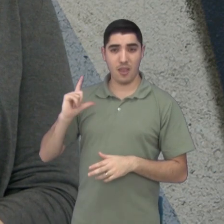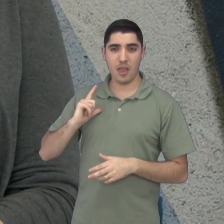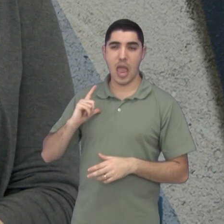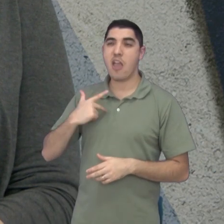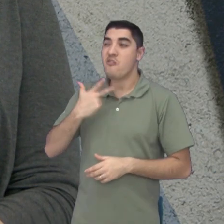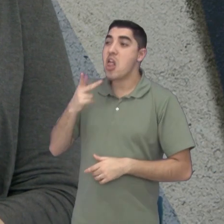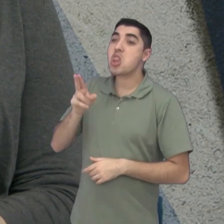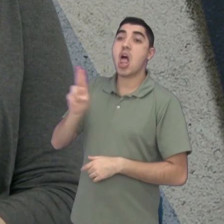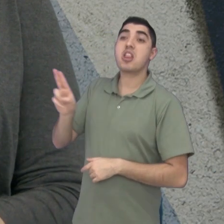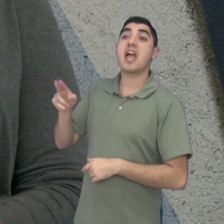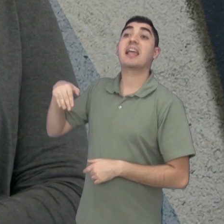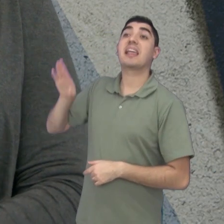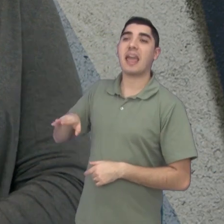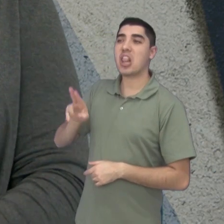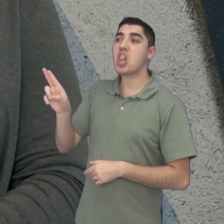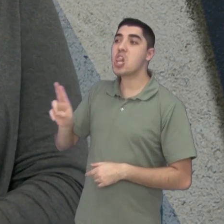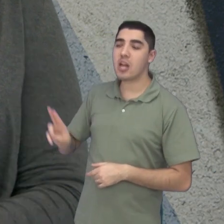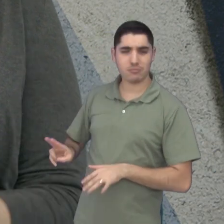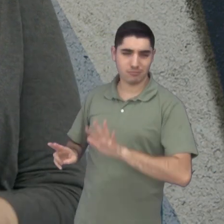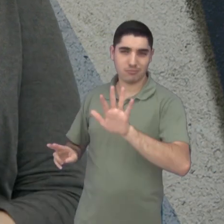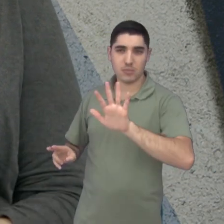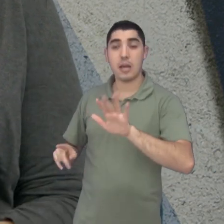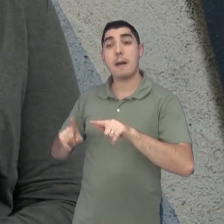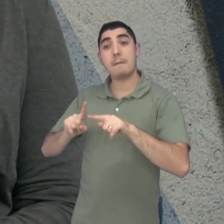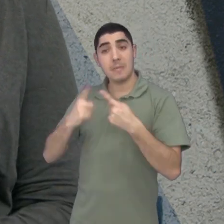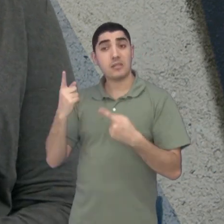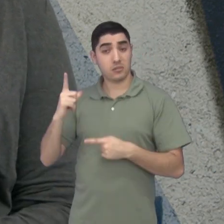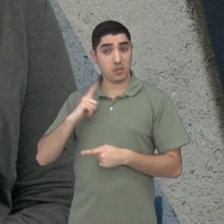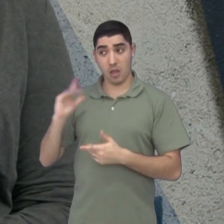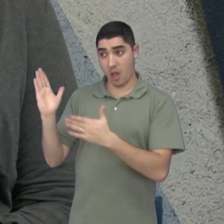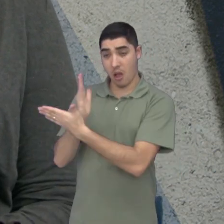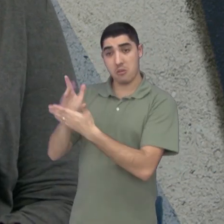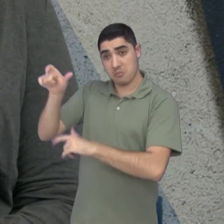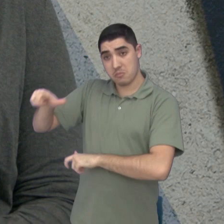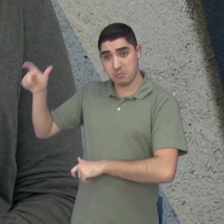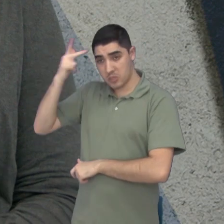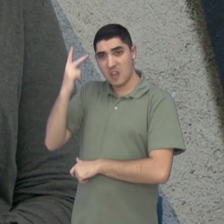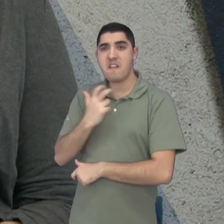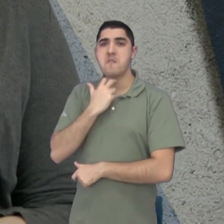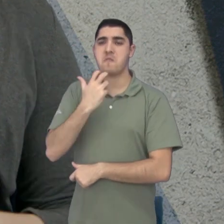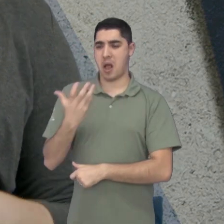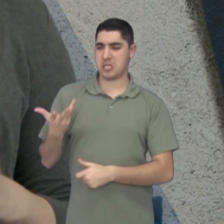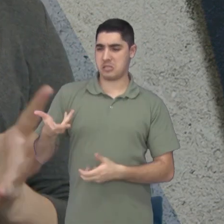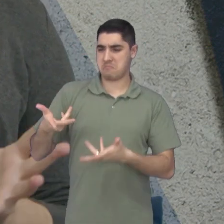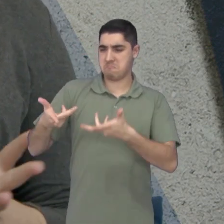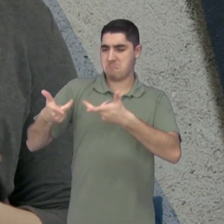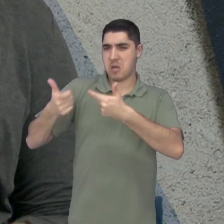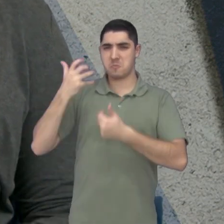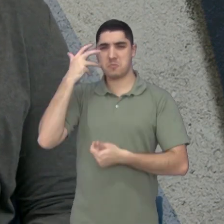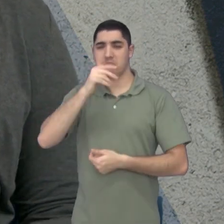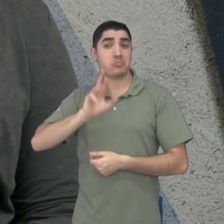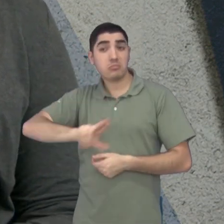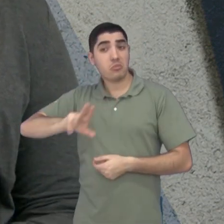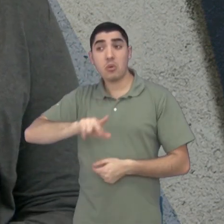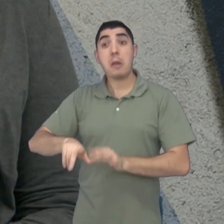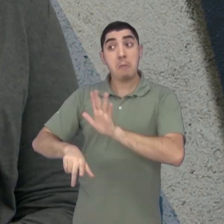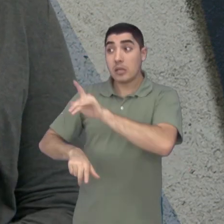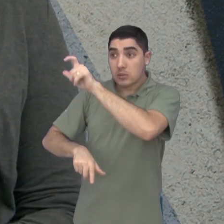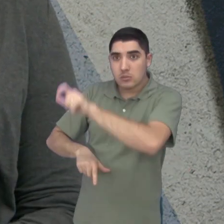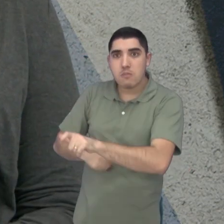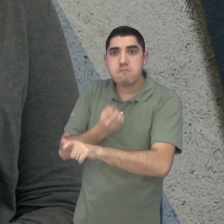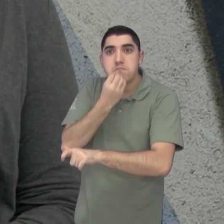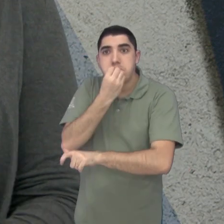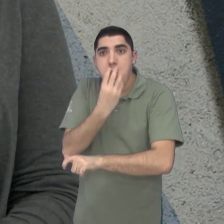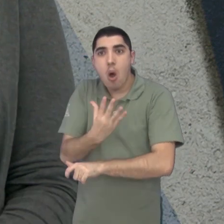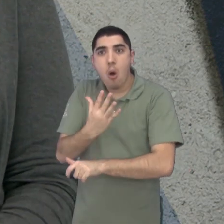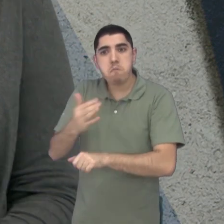assim, não vou citar nomes nem nada, mas eu sei que tem muita gente que não tem, assim, uma voz maravilhosa de se ouvir, mas ainda